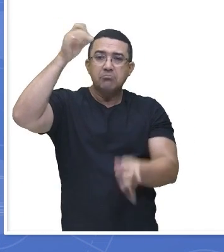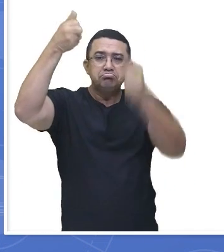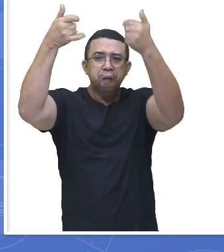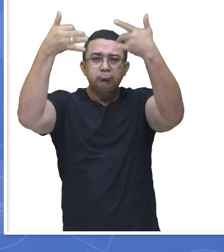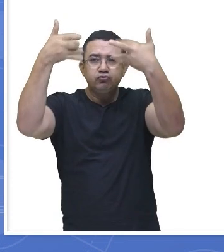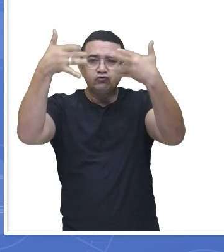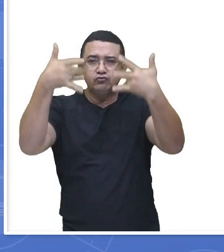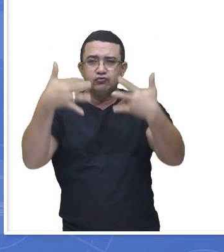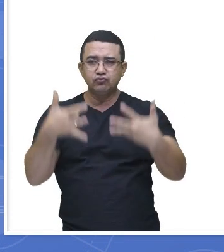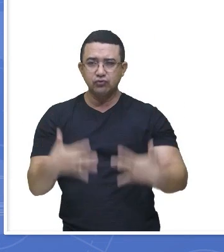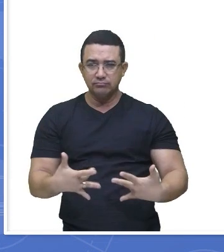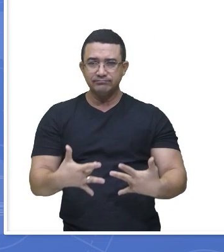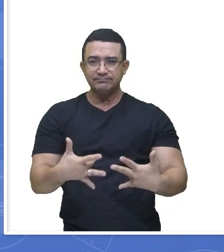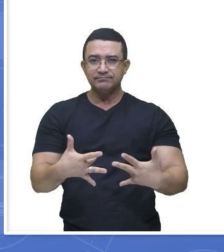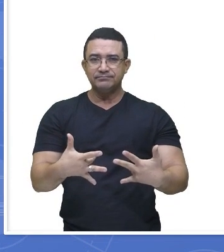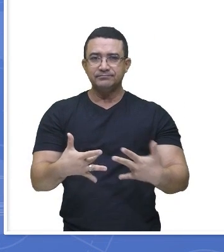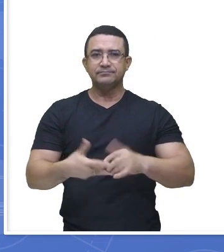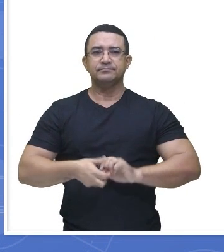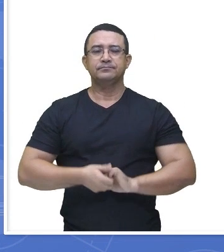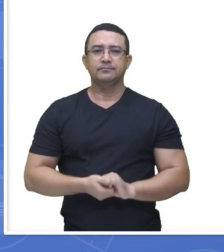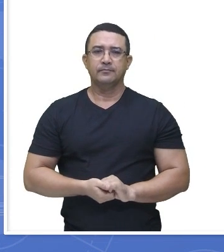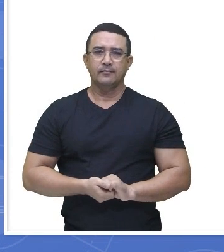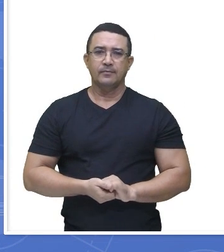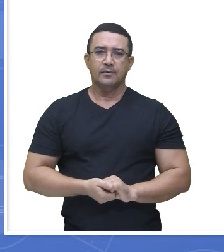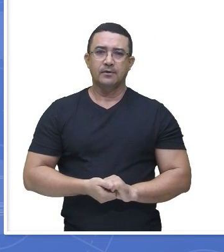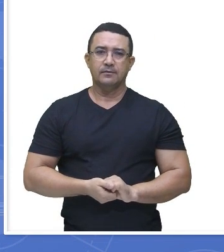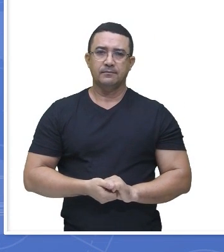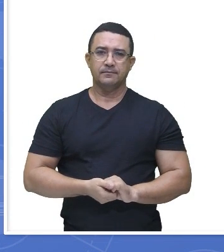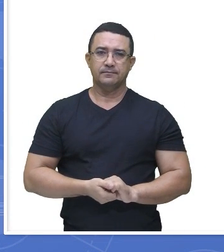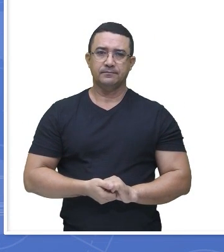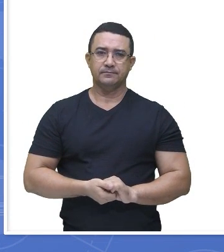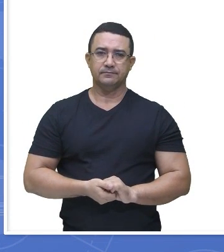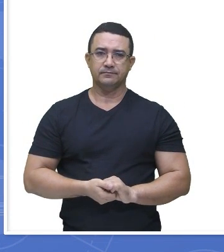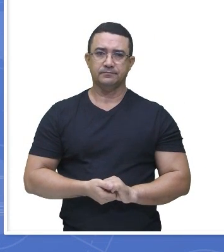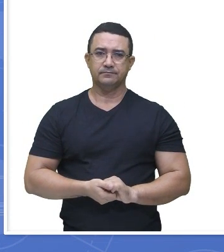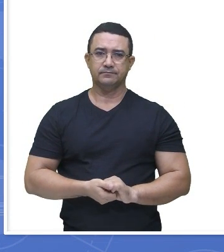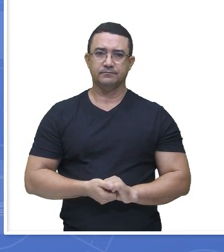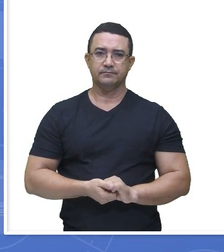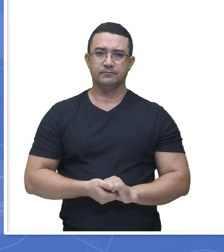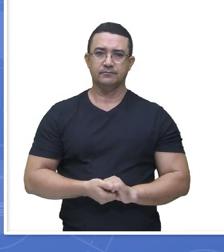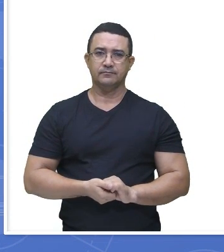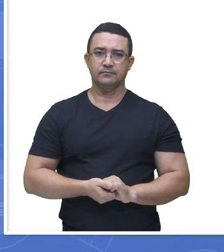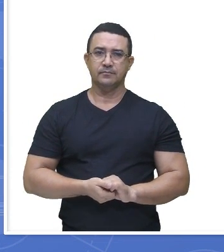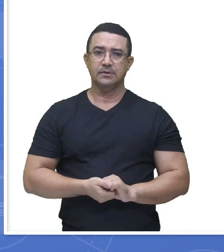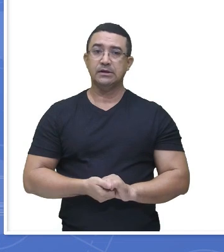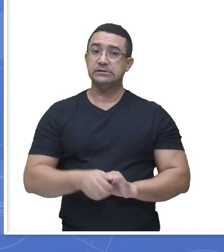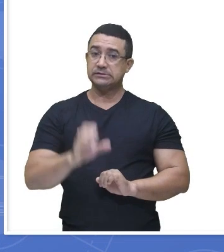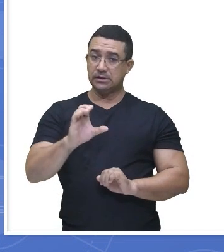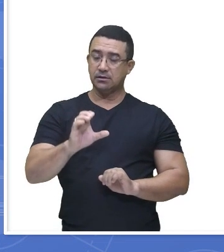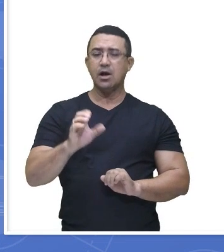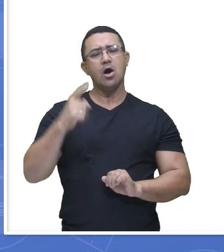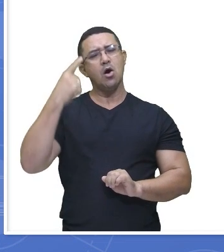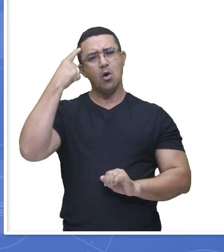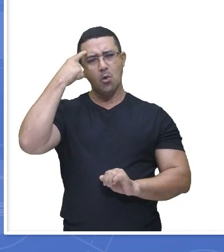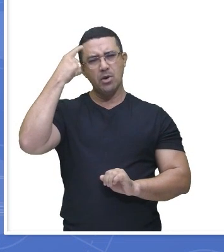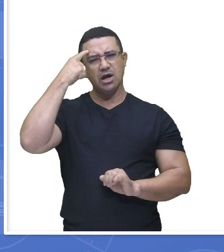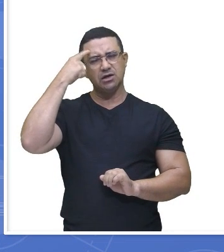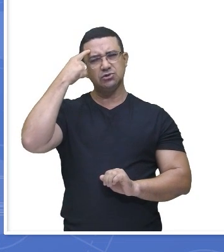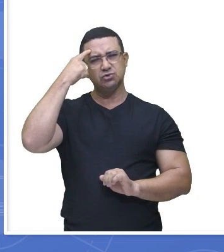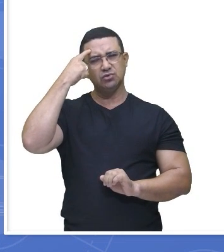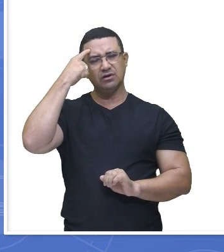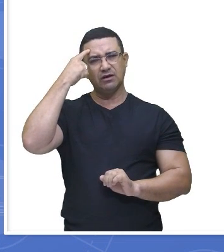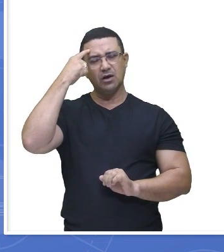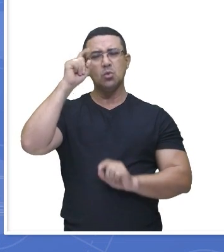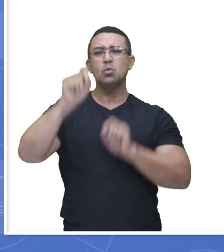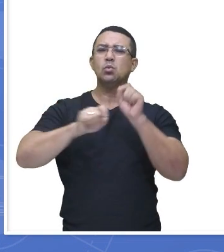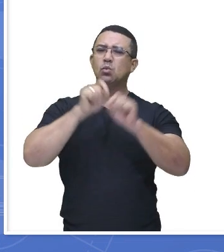também, ok? Das duas, né? Muito bem, descritivo. A C. Penso que a prostituição é uma